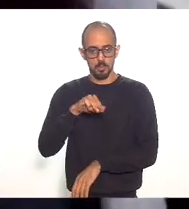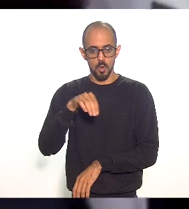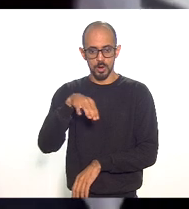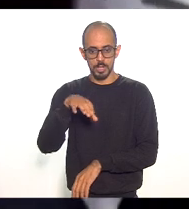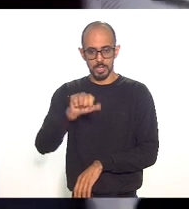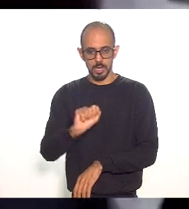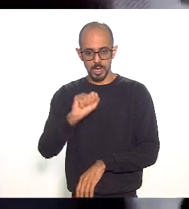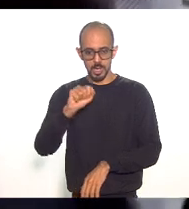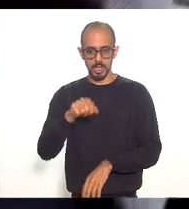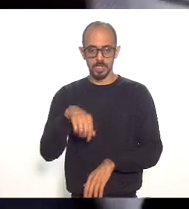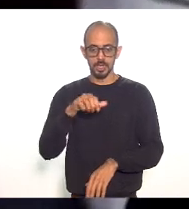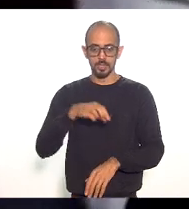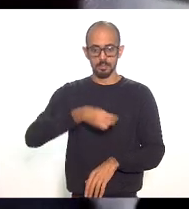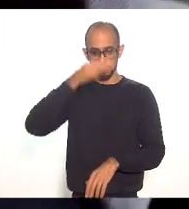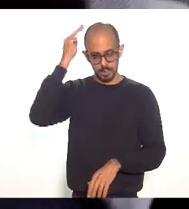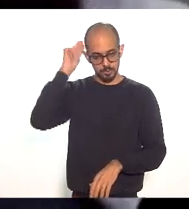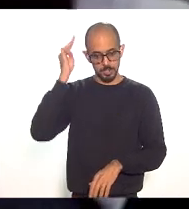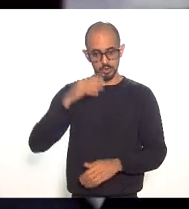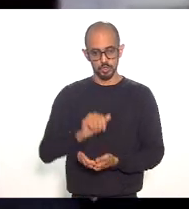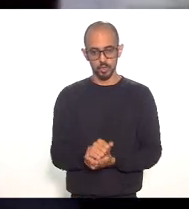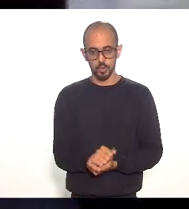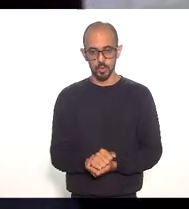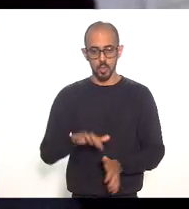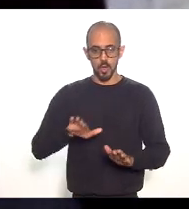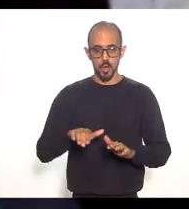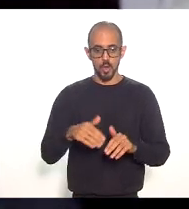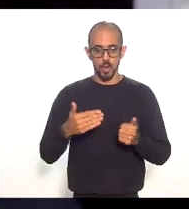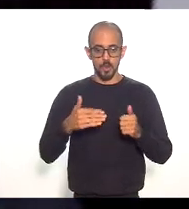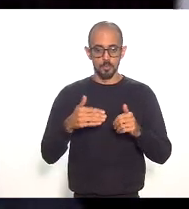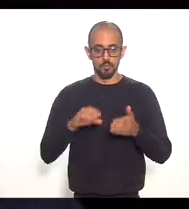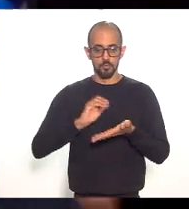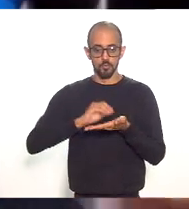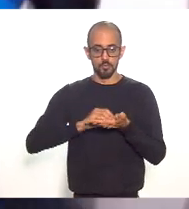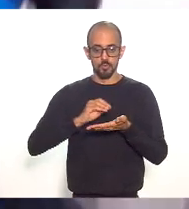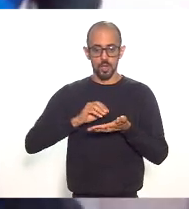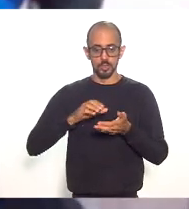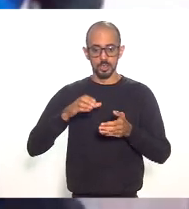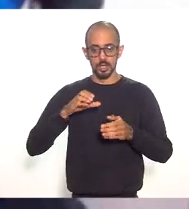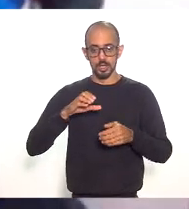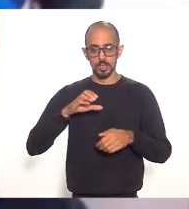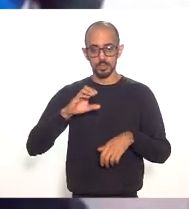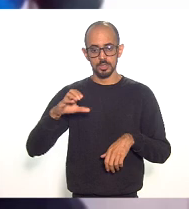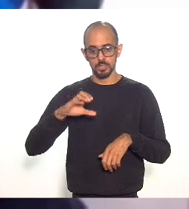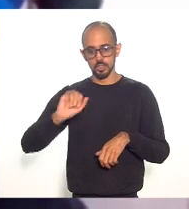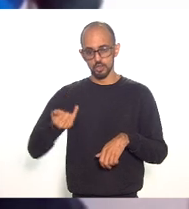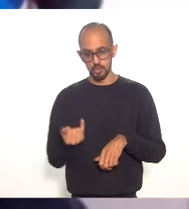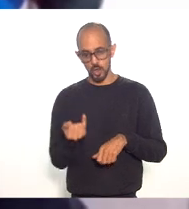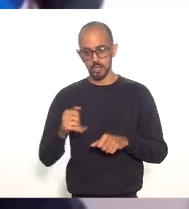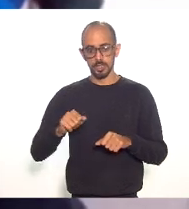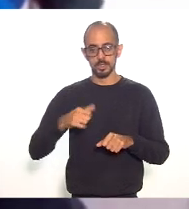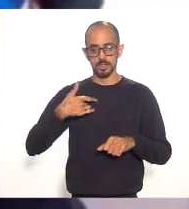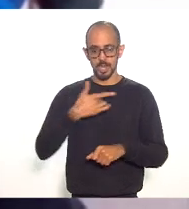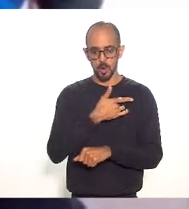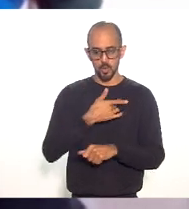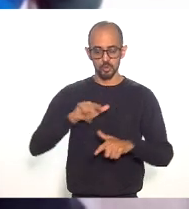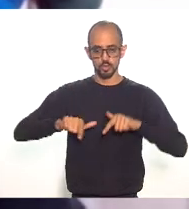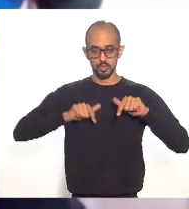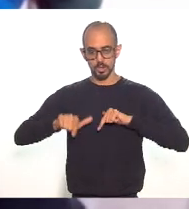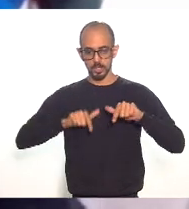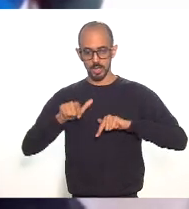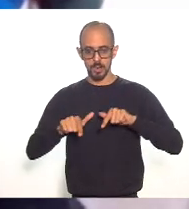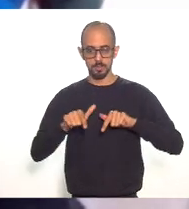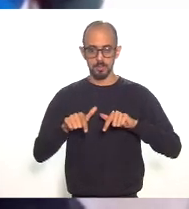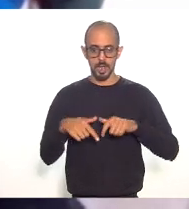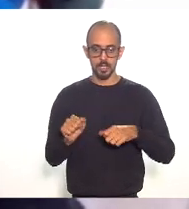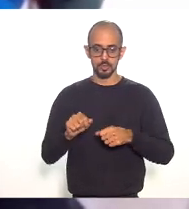Valdeque Carneiro e Márcio Pacheco. Pendente pareceres das comissões de Constituição e Justiça, de Saúde, de Trabalho, Legislação Social,